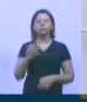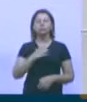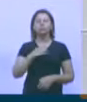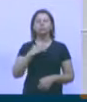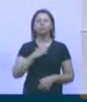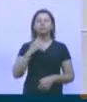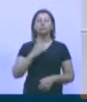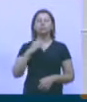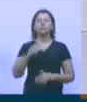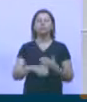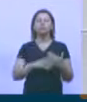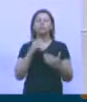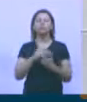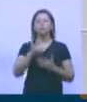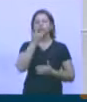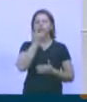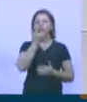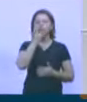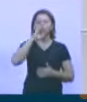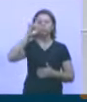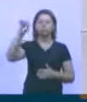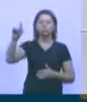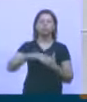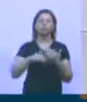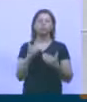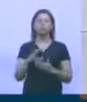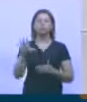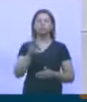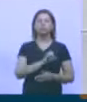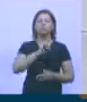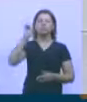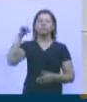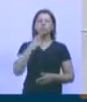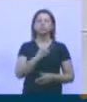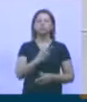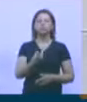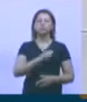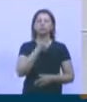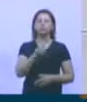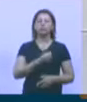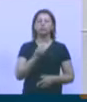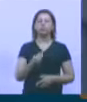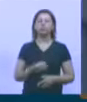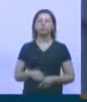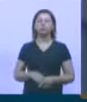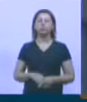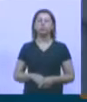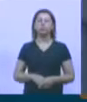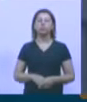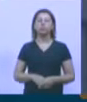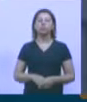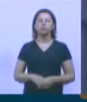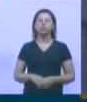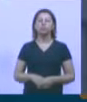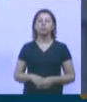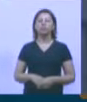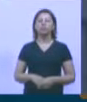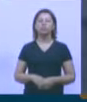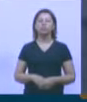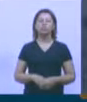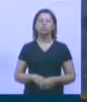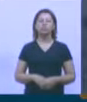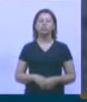sentimos todo o perdão de Deus e todo o amor de Deus em nossa vida. Because sin against God is